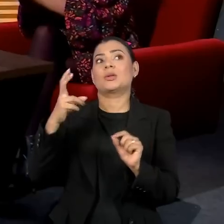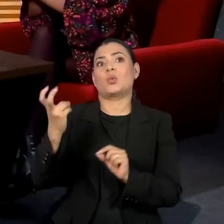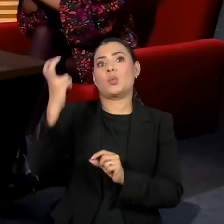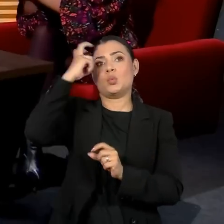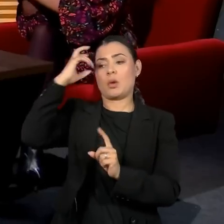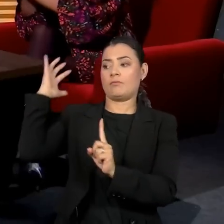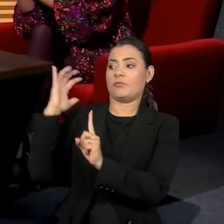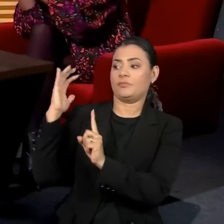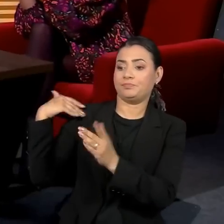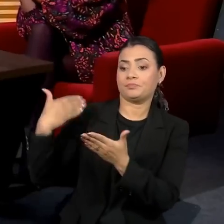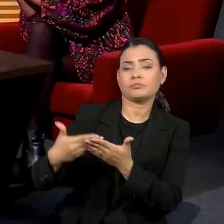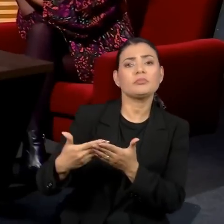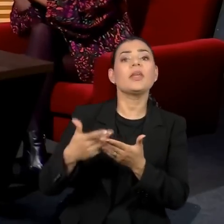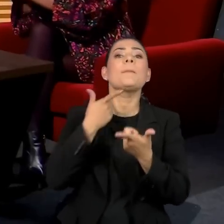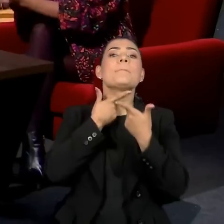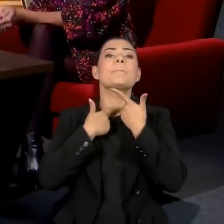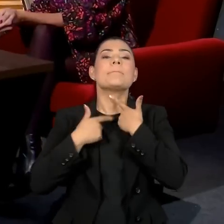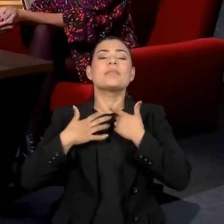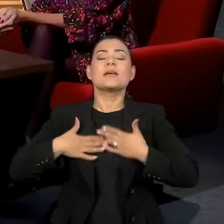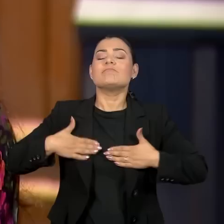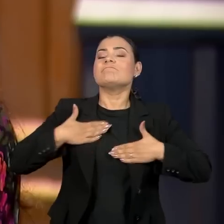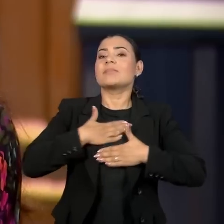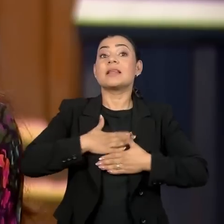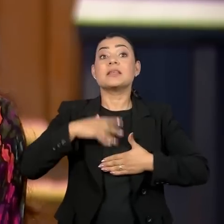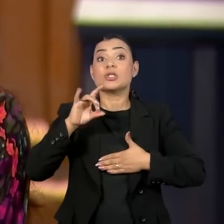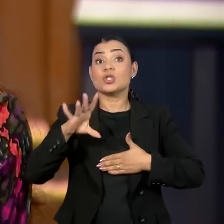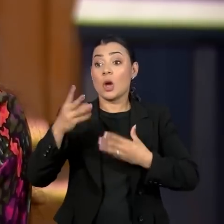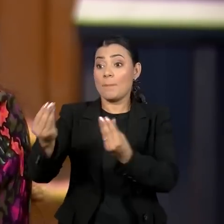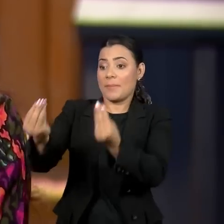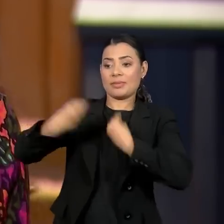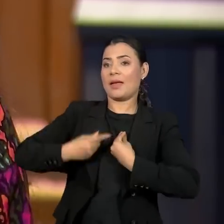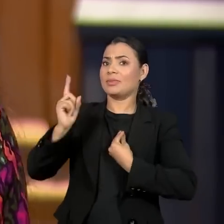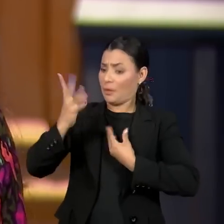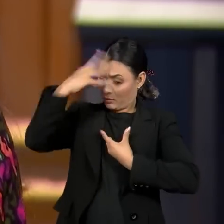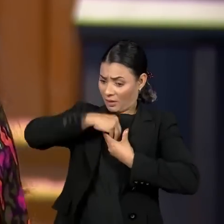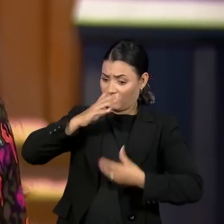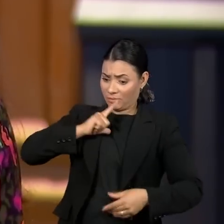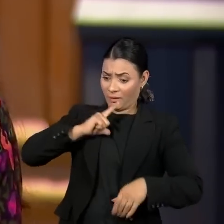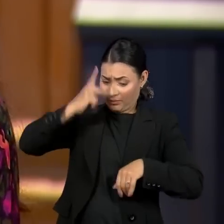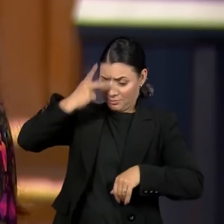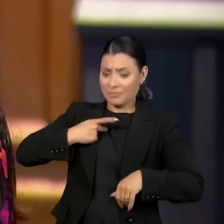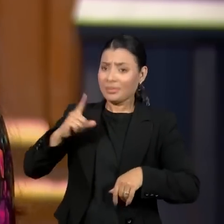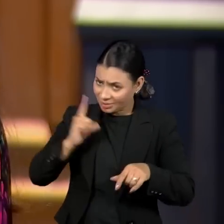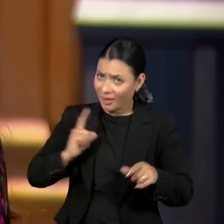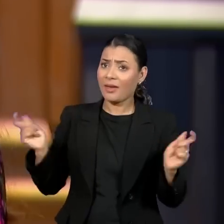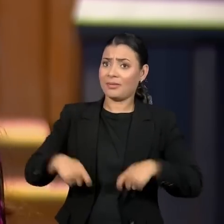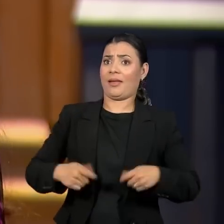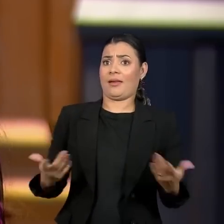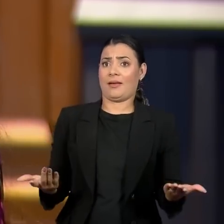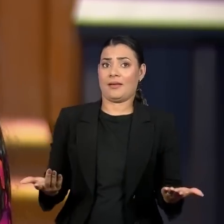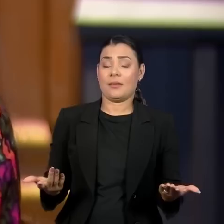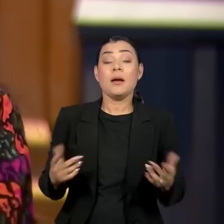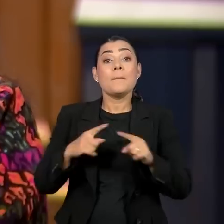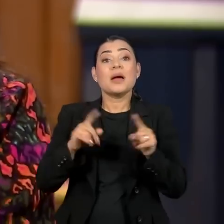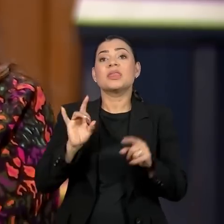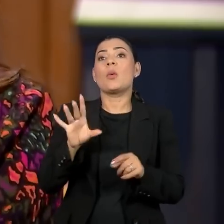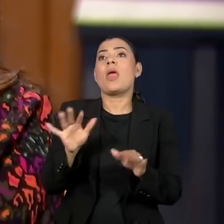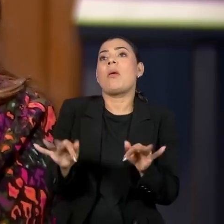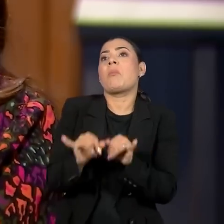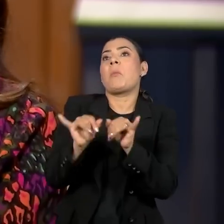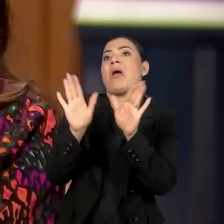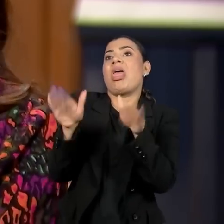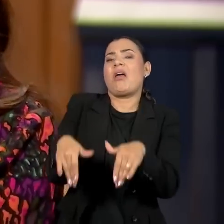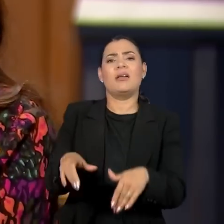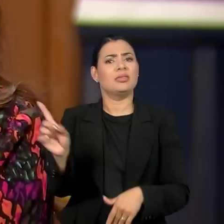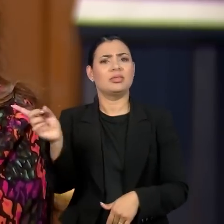O prazer não é alguma coisa que o outro te dá, é uma coisa que está em você. Isso não é uma futilidade, ou seja, não é alguma